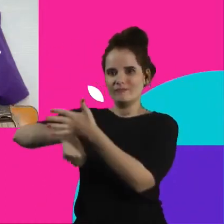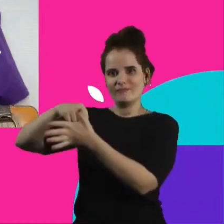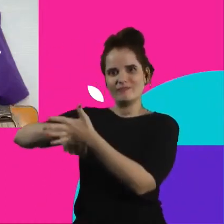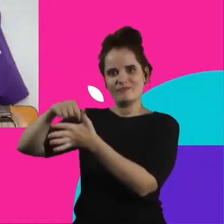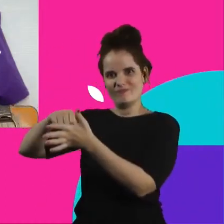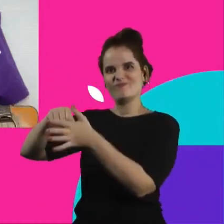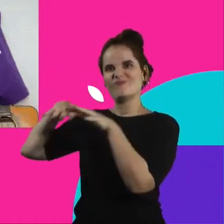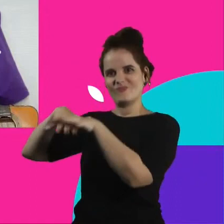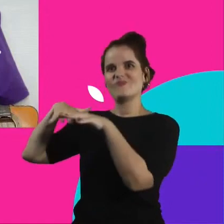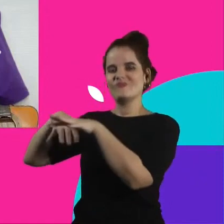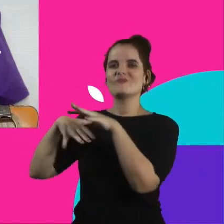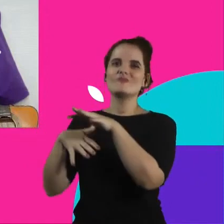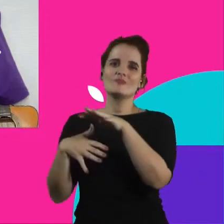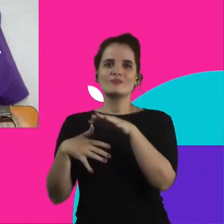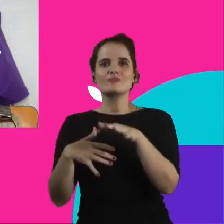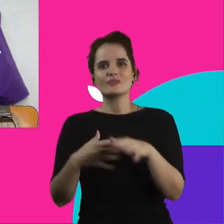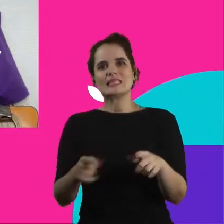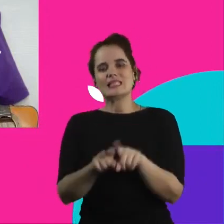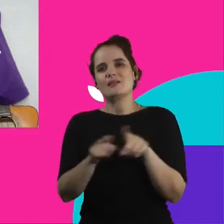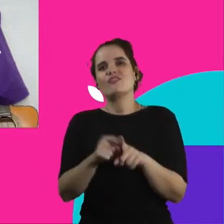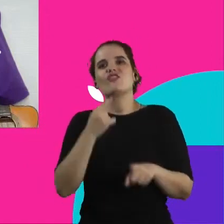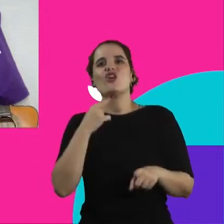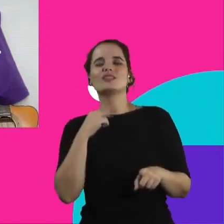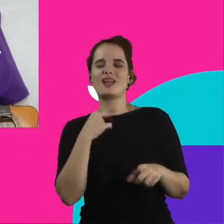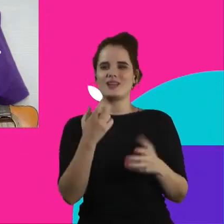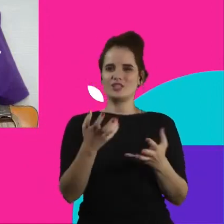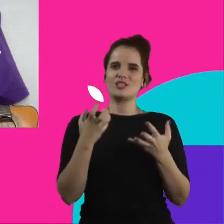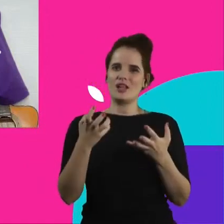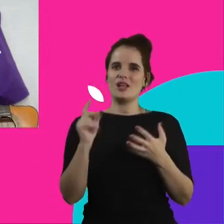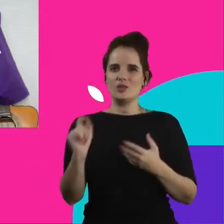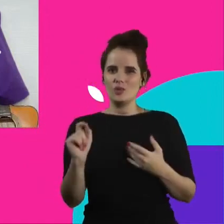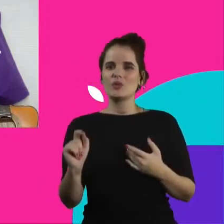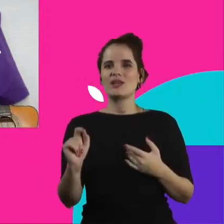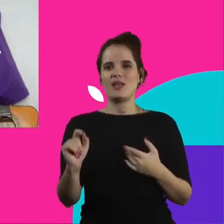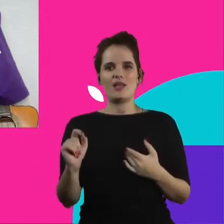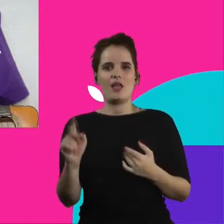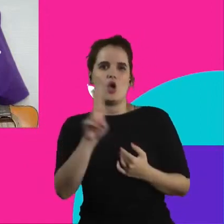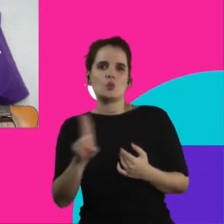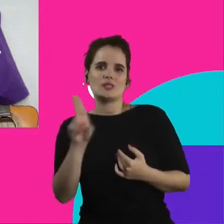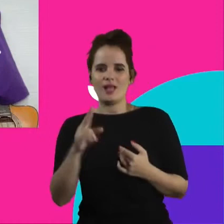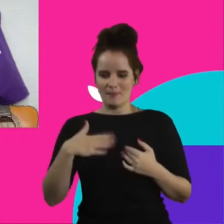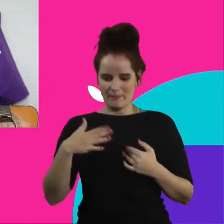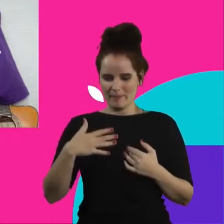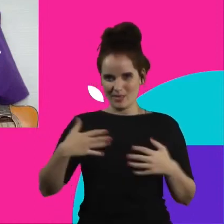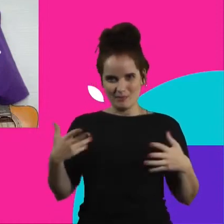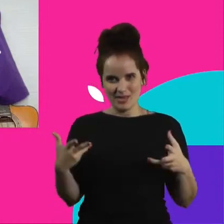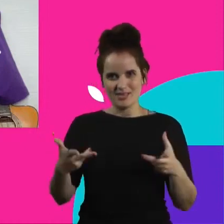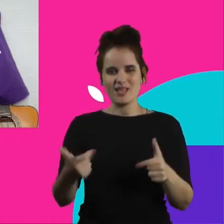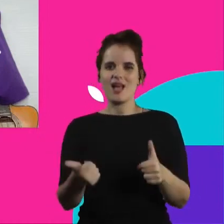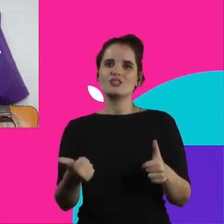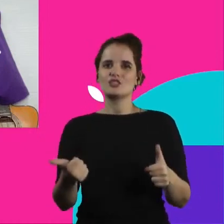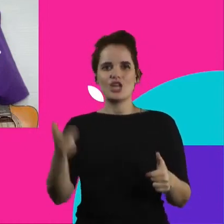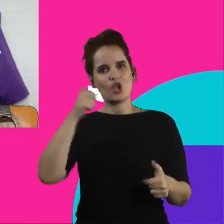acho que conectado com esse sentimento de como eu posso usar talentos, tecnologias para, de fato,